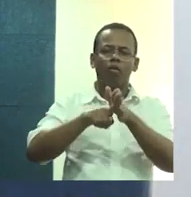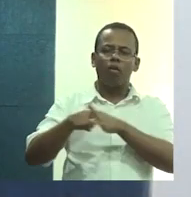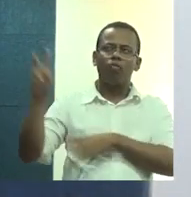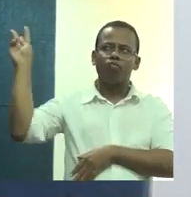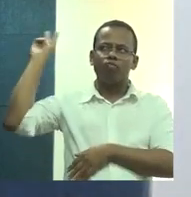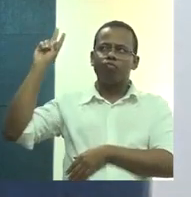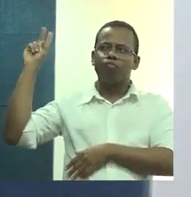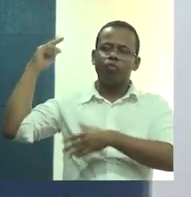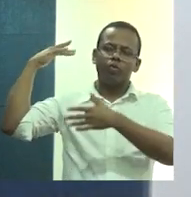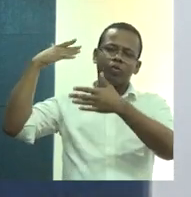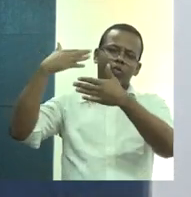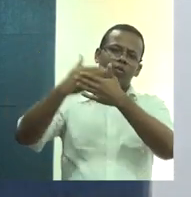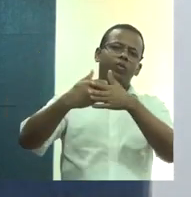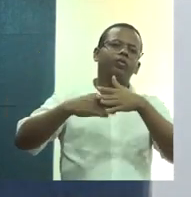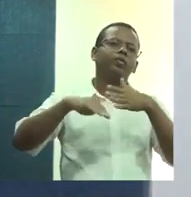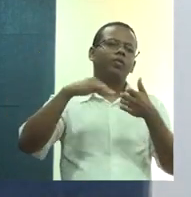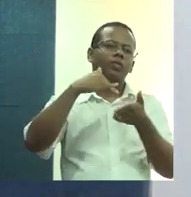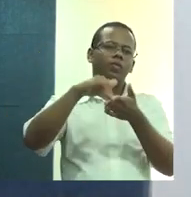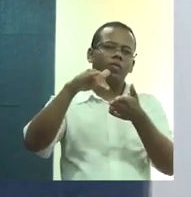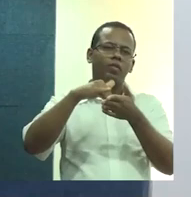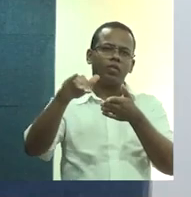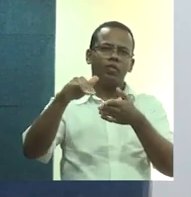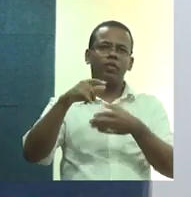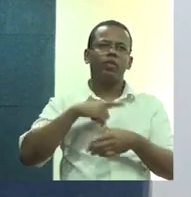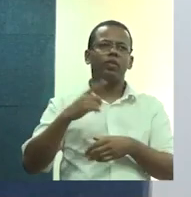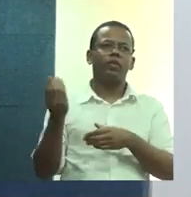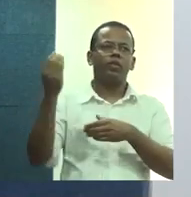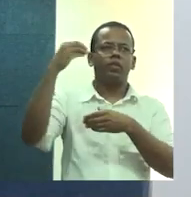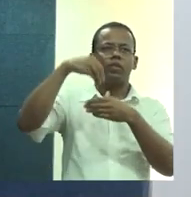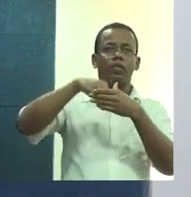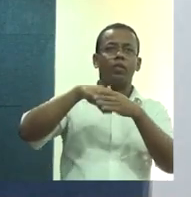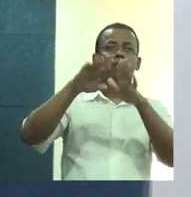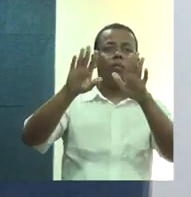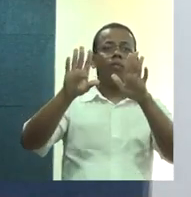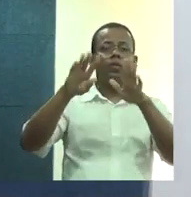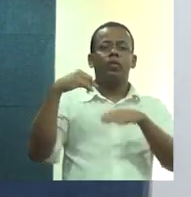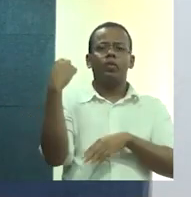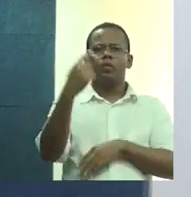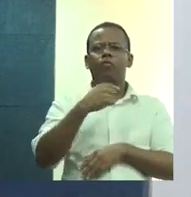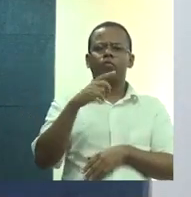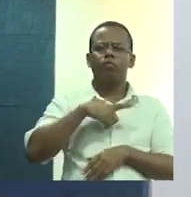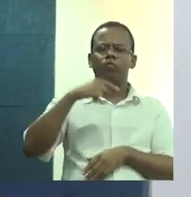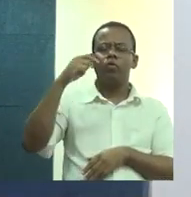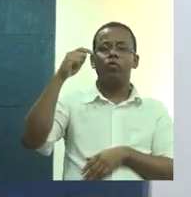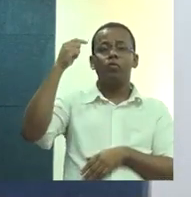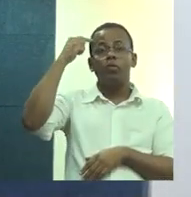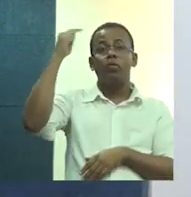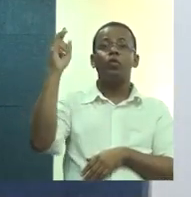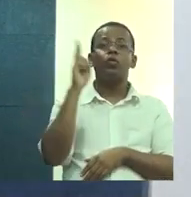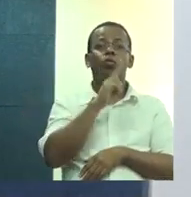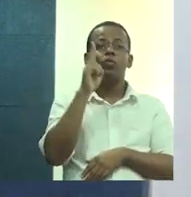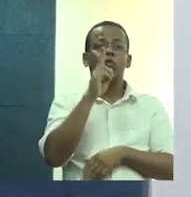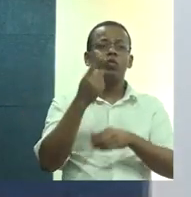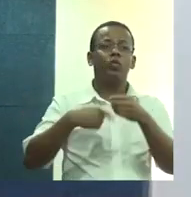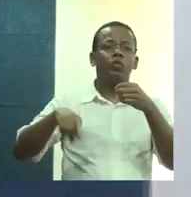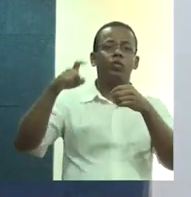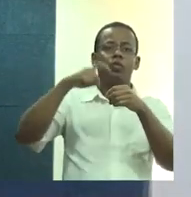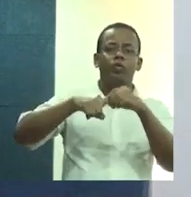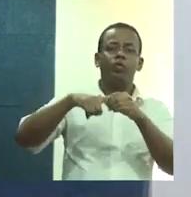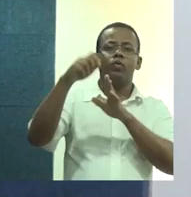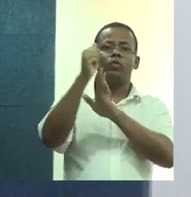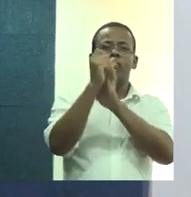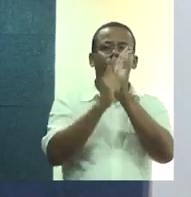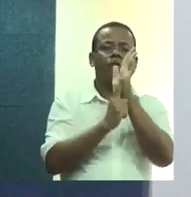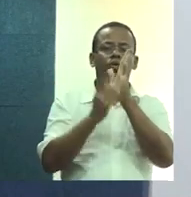dentro da secretaria de periferias como eu falei a secretaria inédita lá dentro mas a gente parte do princípio da urgência da retomada